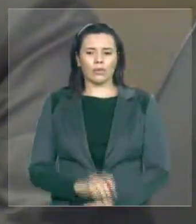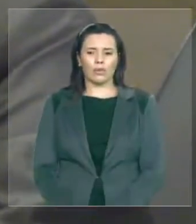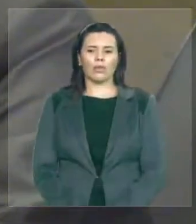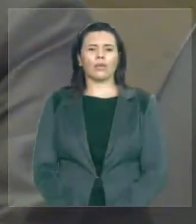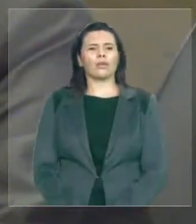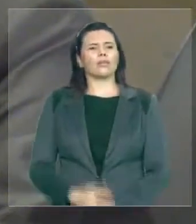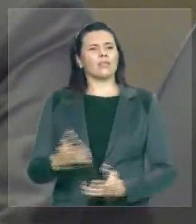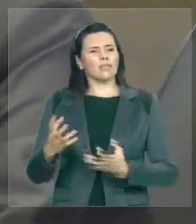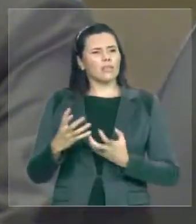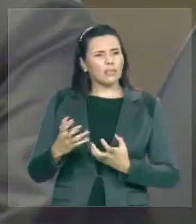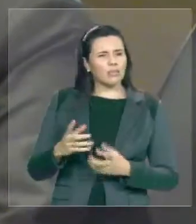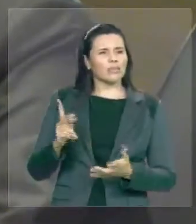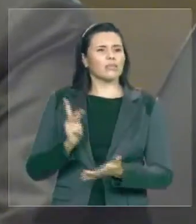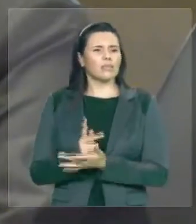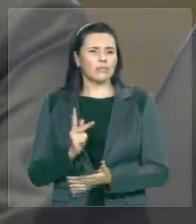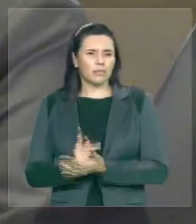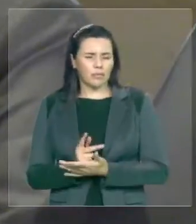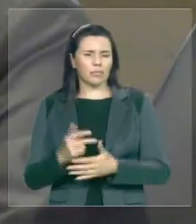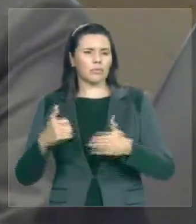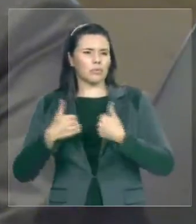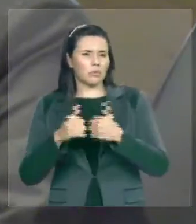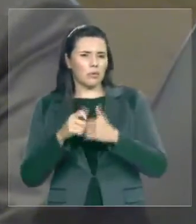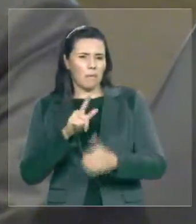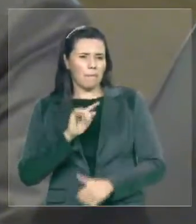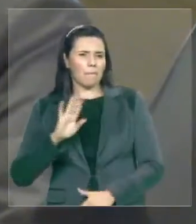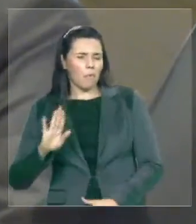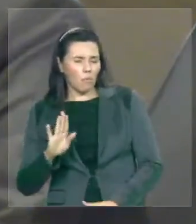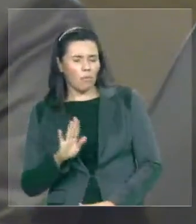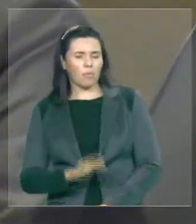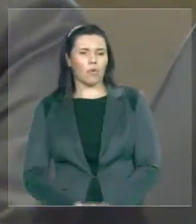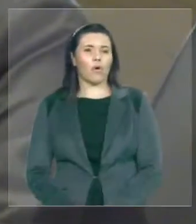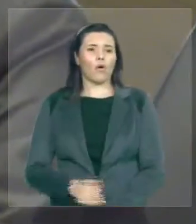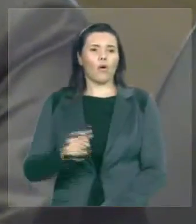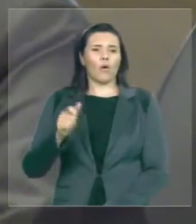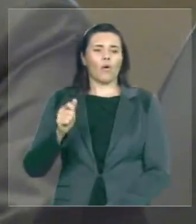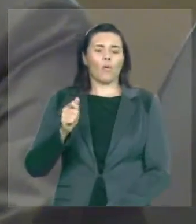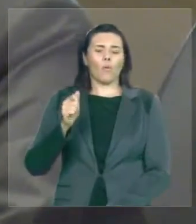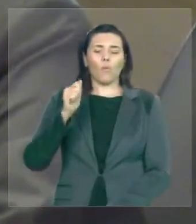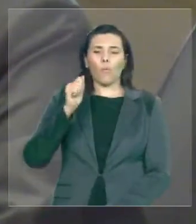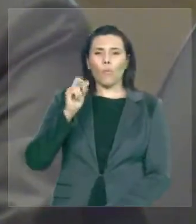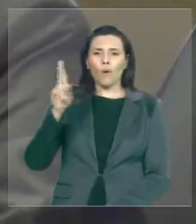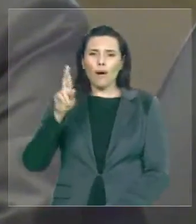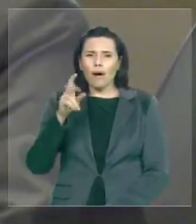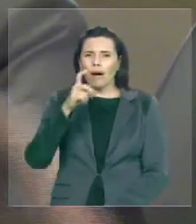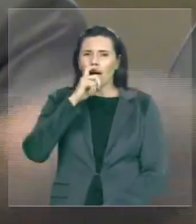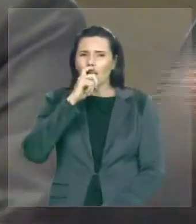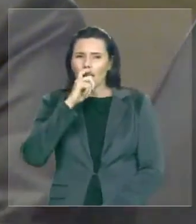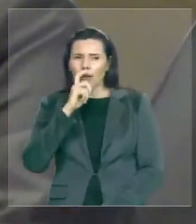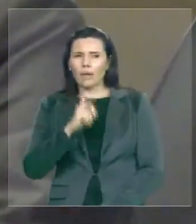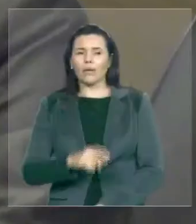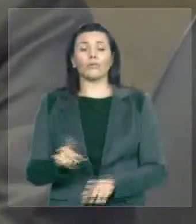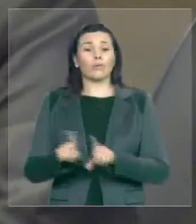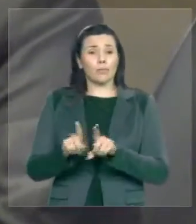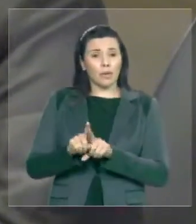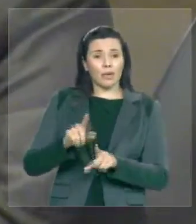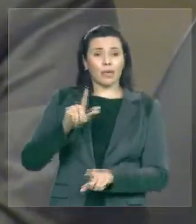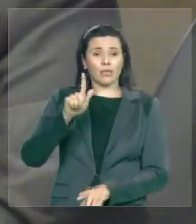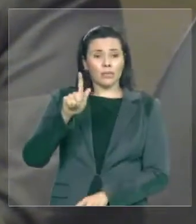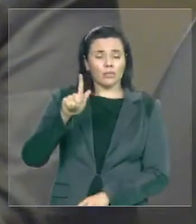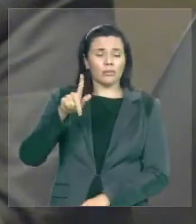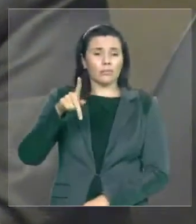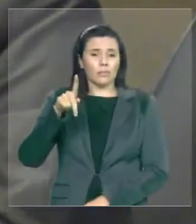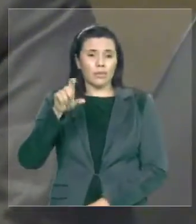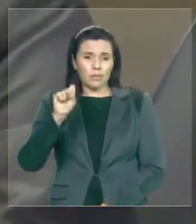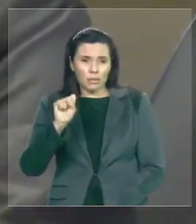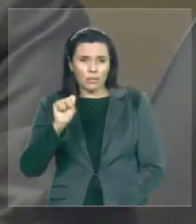como ar-condicionados, GPS, acessibilidade, se fala